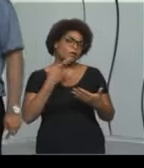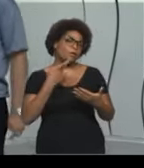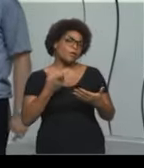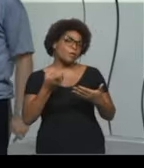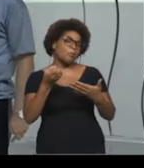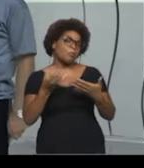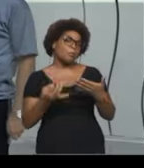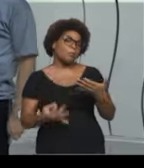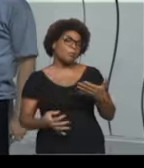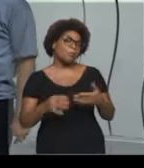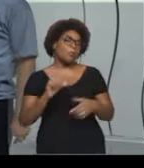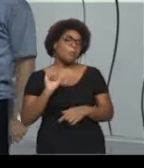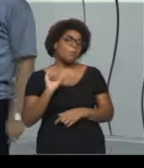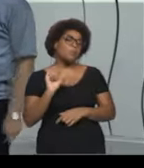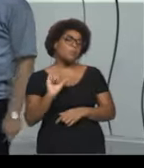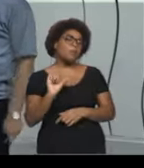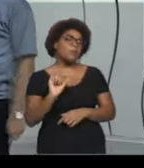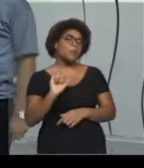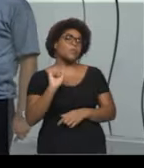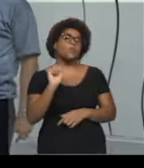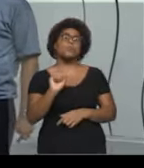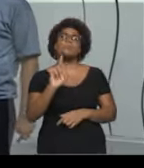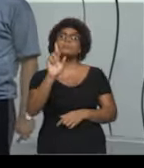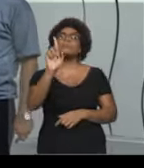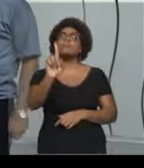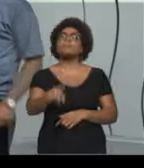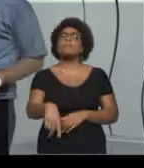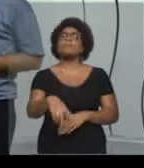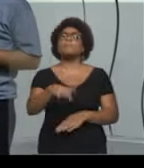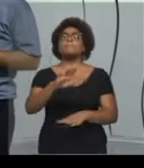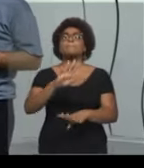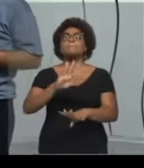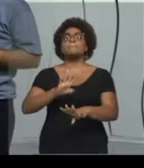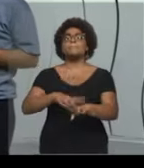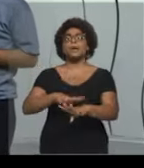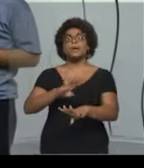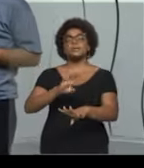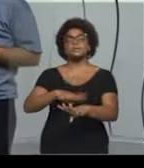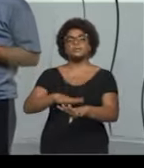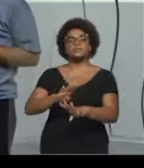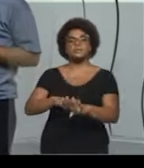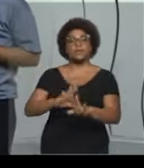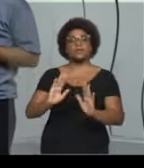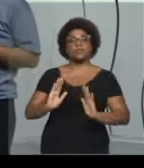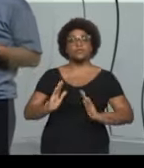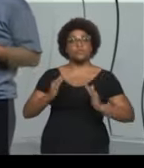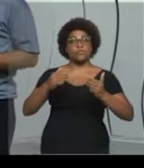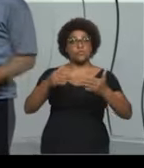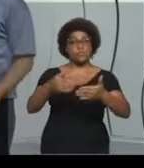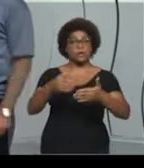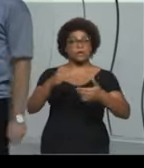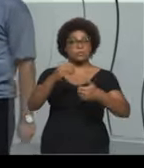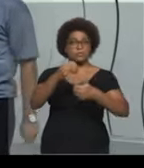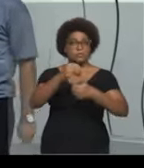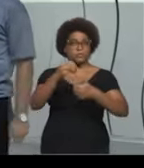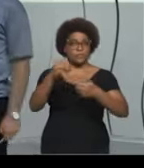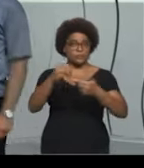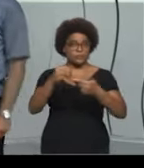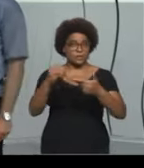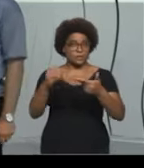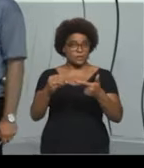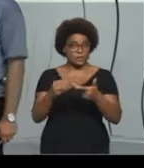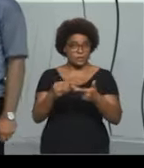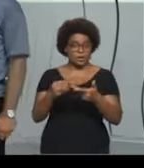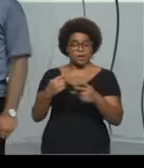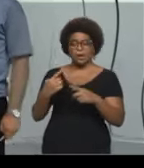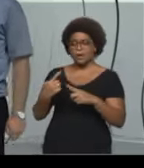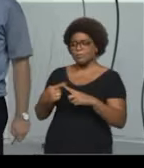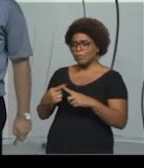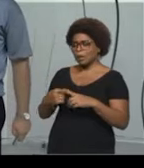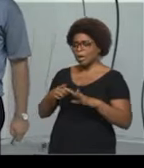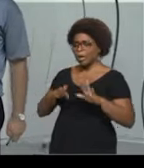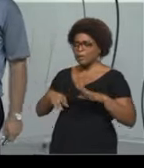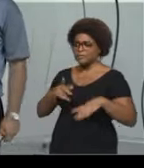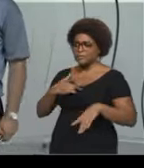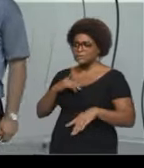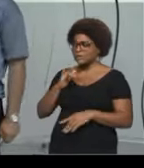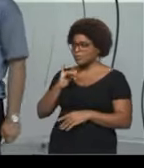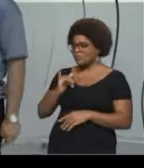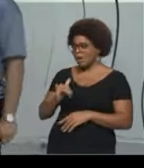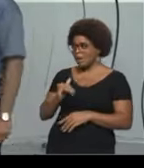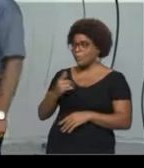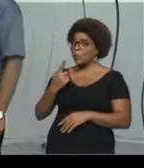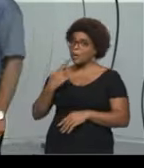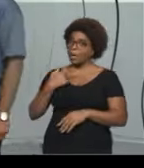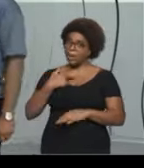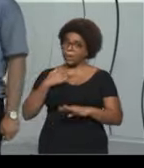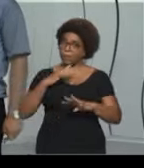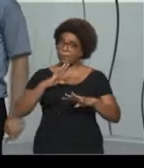matemática, especialmente com esse foco no Enem. Porque quando eu falo para alguém, por exemplo, que eu sou matemático, a pessoa fala assim, então você deve ser bom de